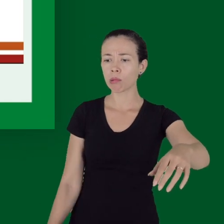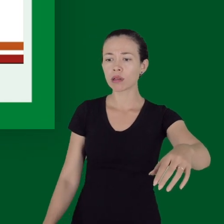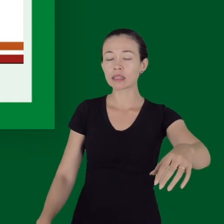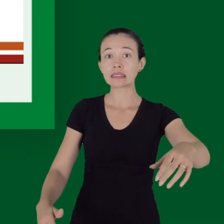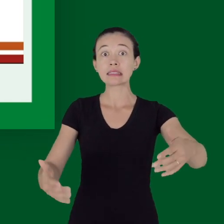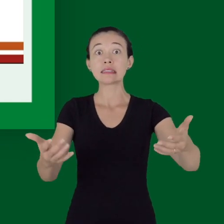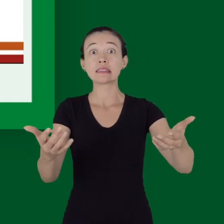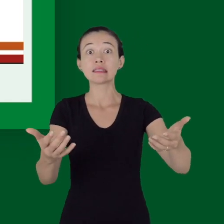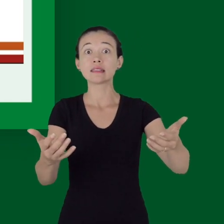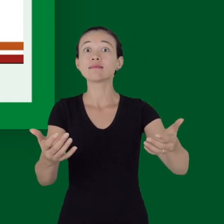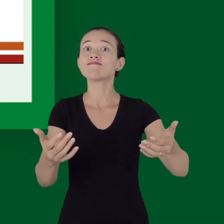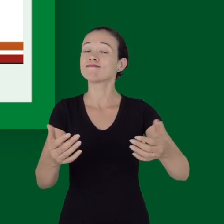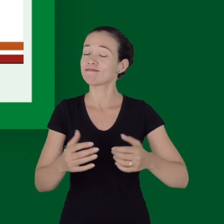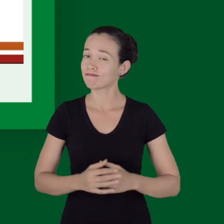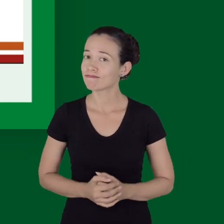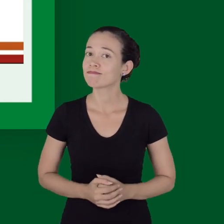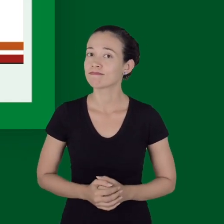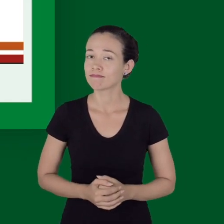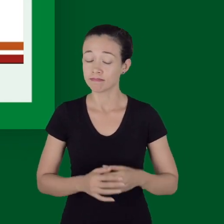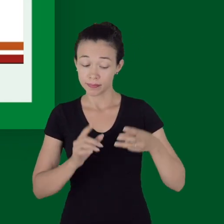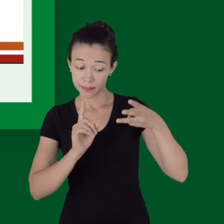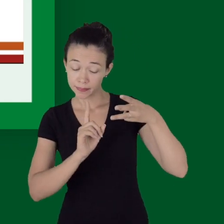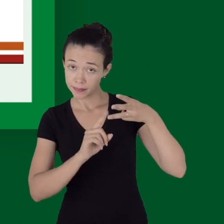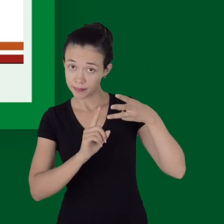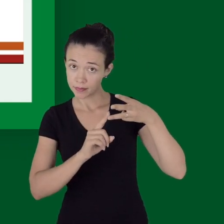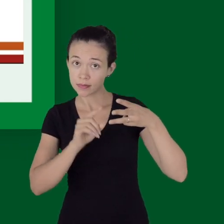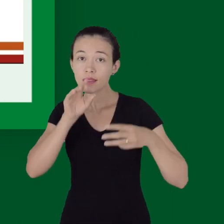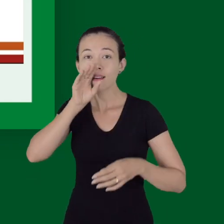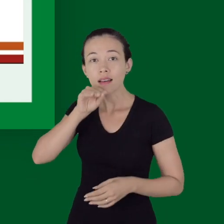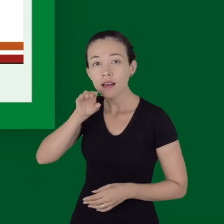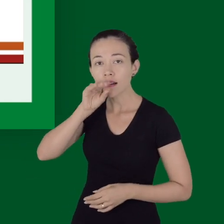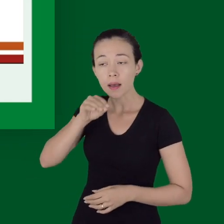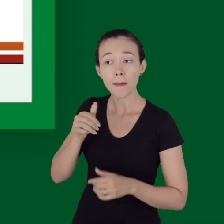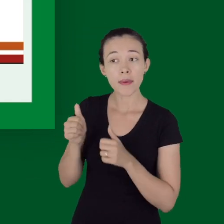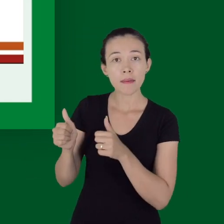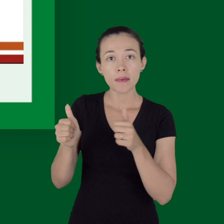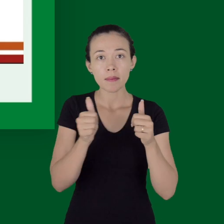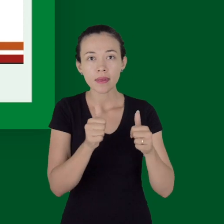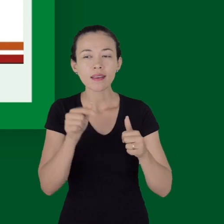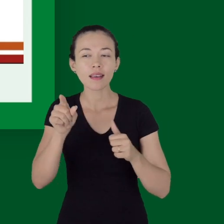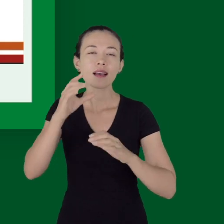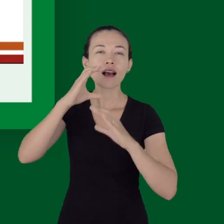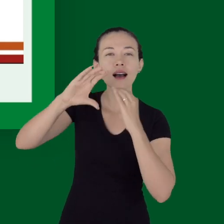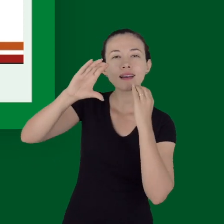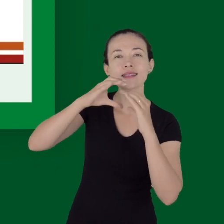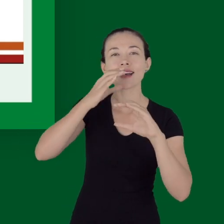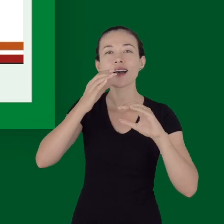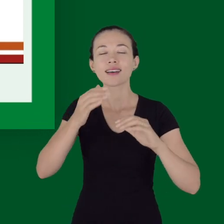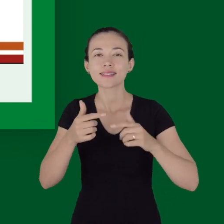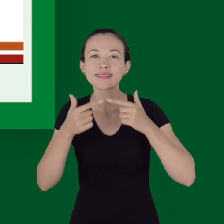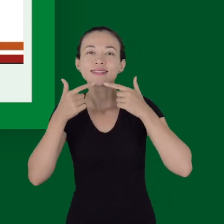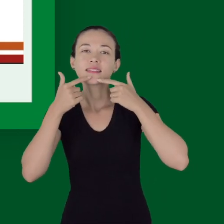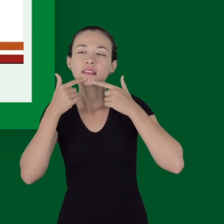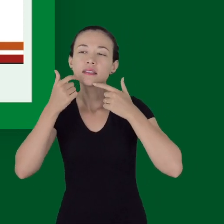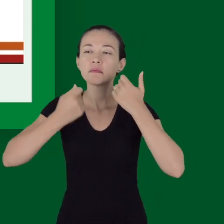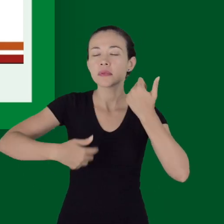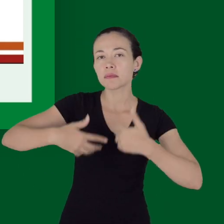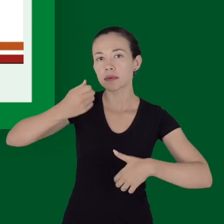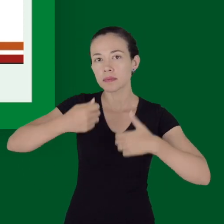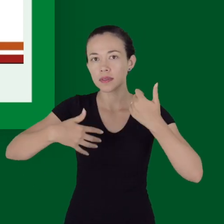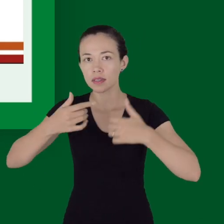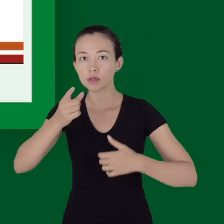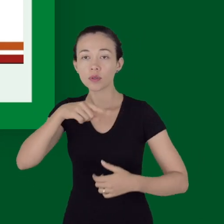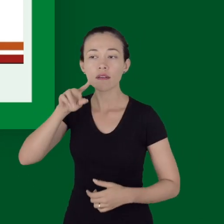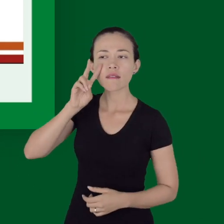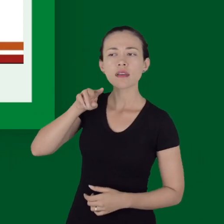e ver se está simétrico. Fala normal, pede para o paciente cantar, sorrir, falar alguma frase, e